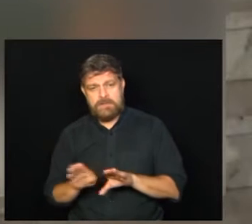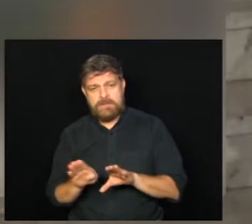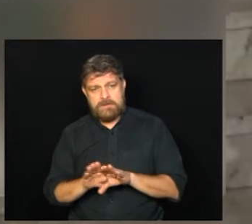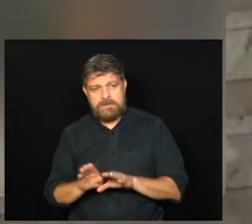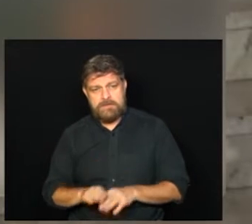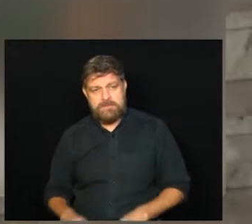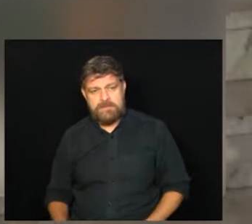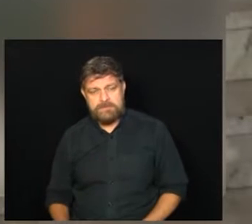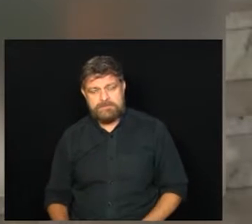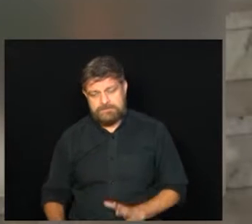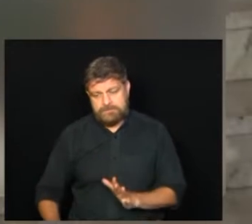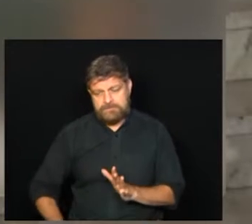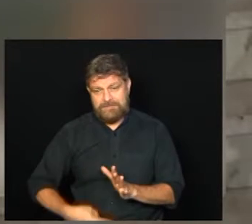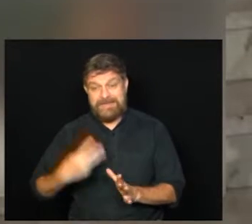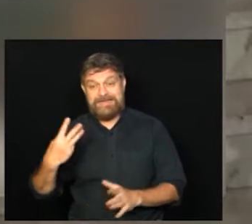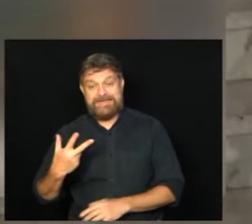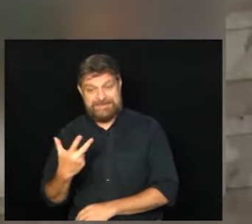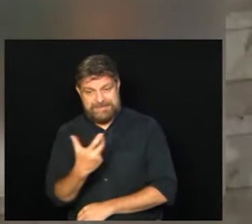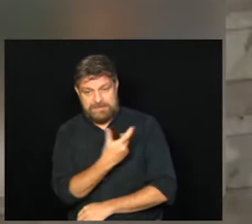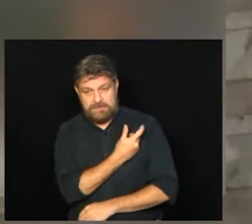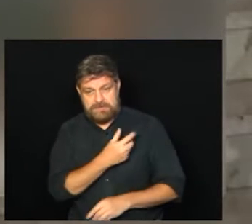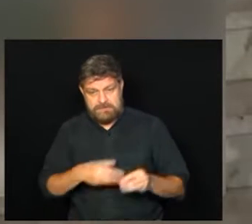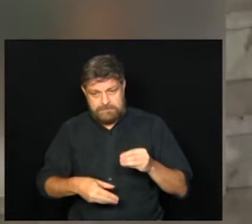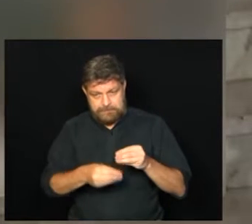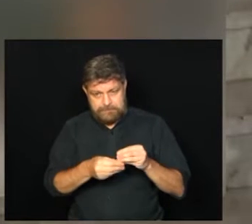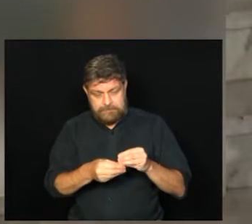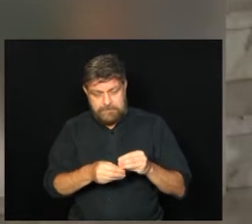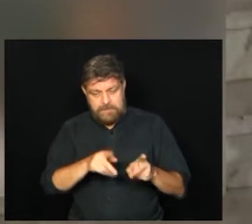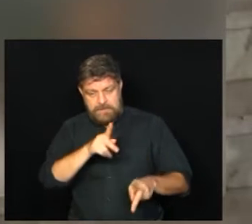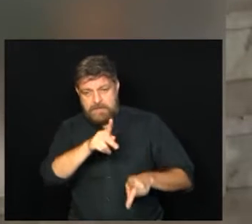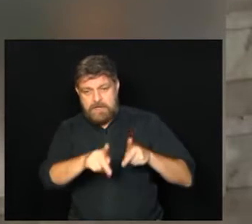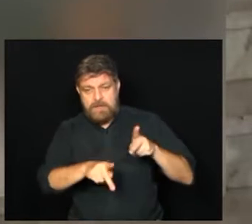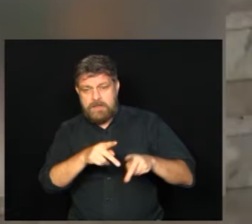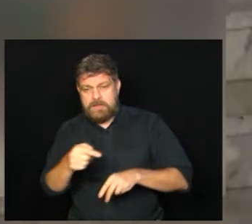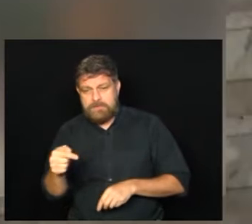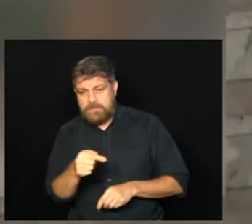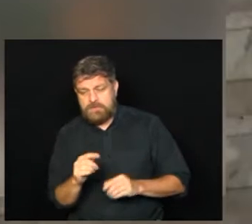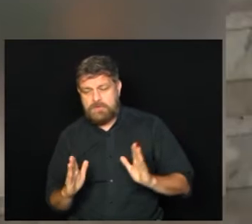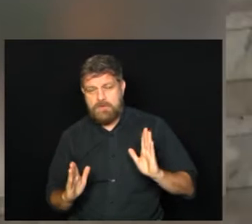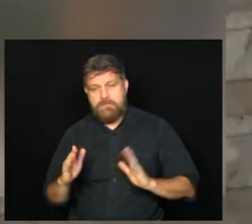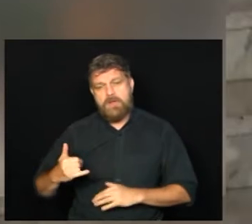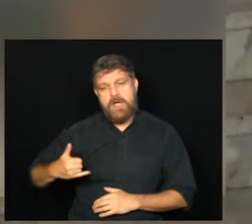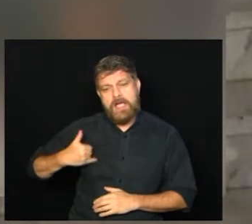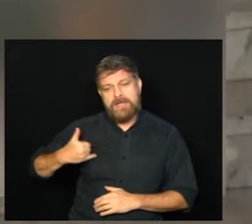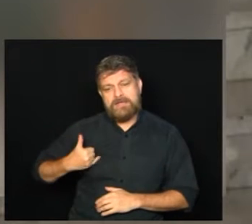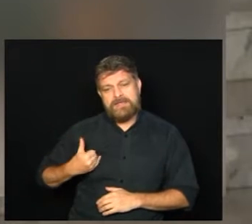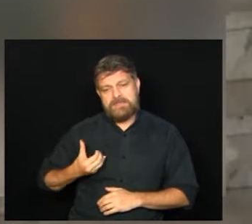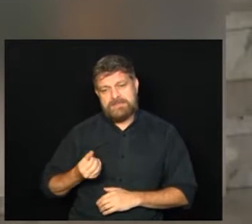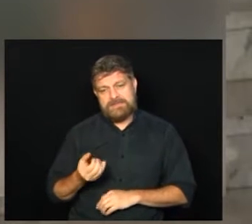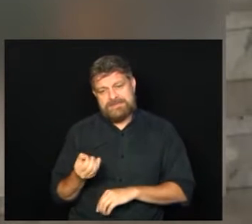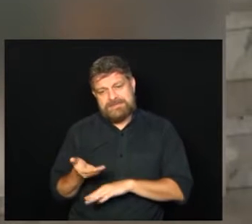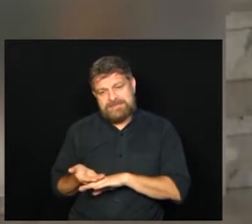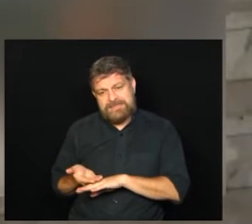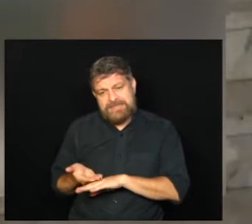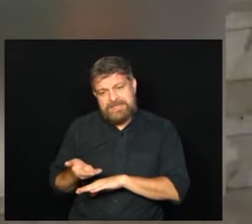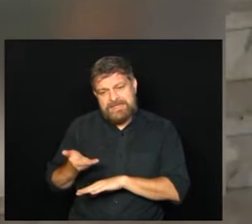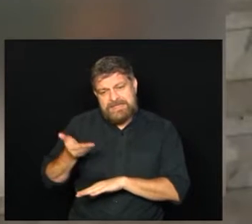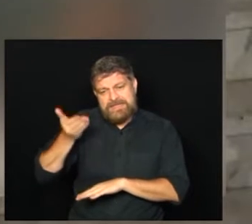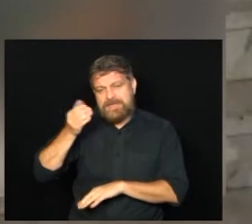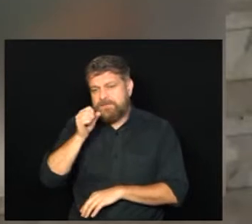dose de reforço à população, às faixas etárias consideradas os